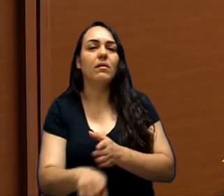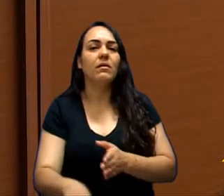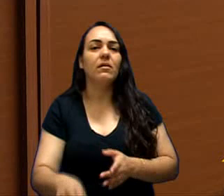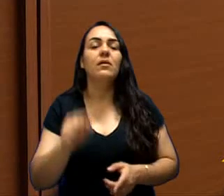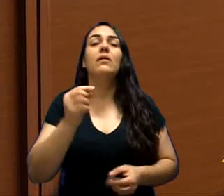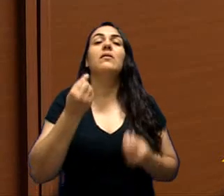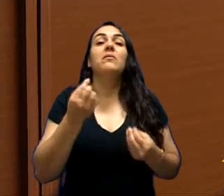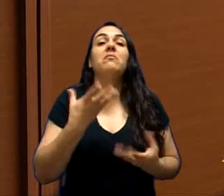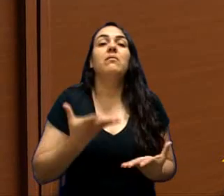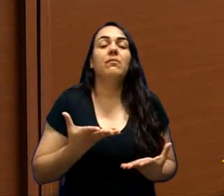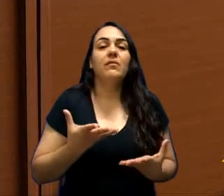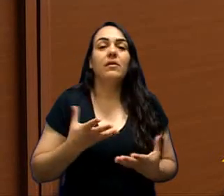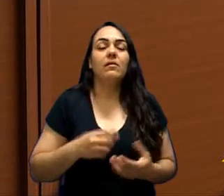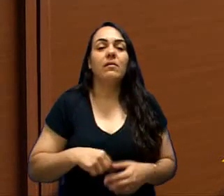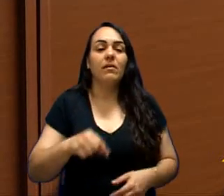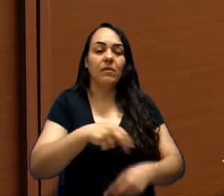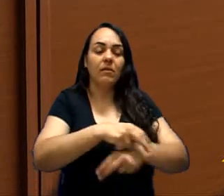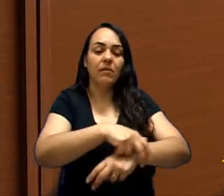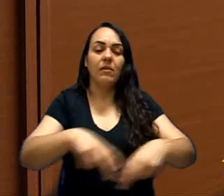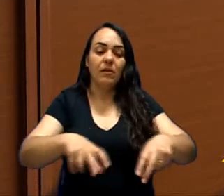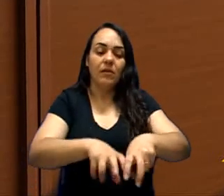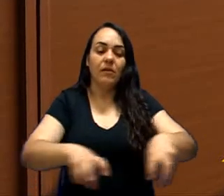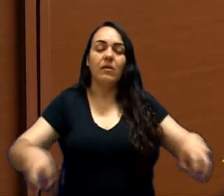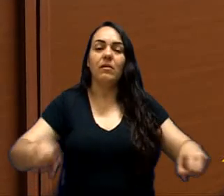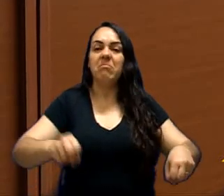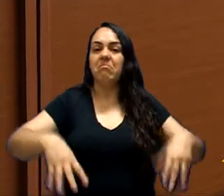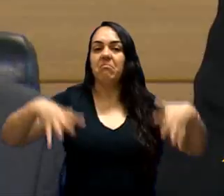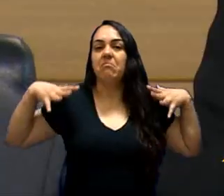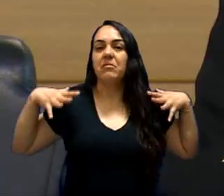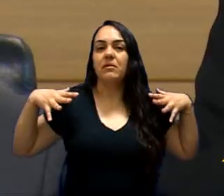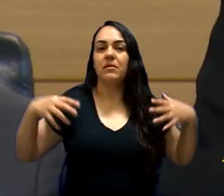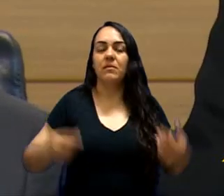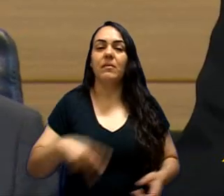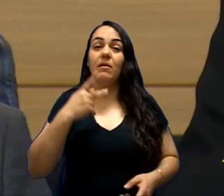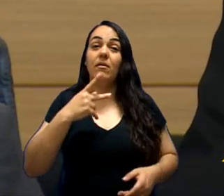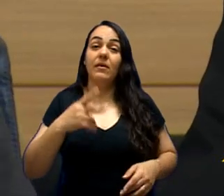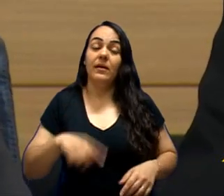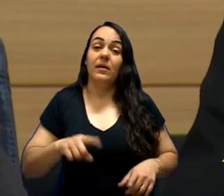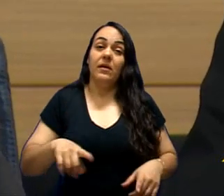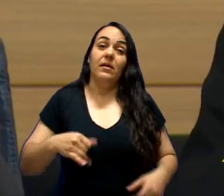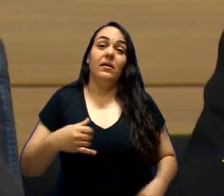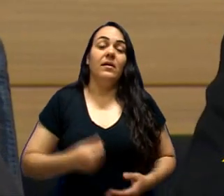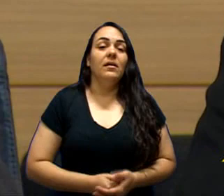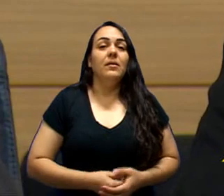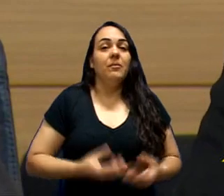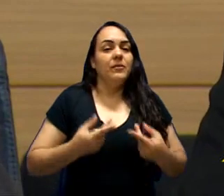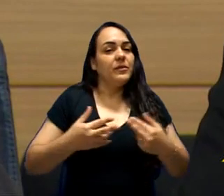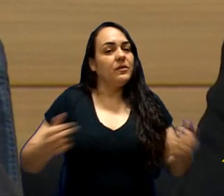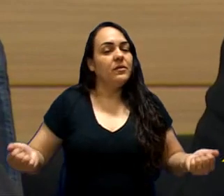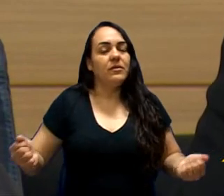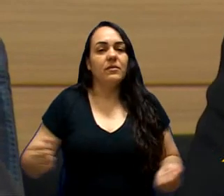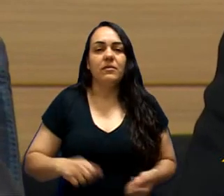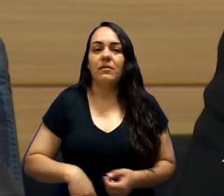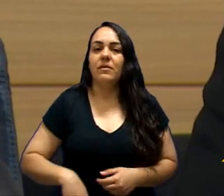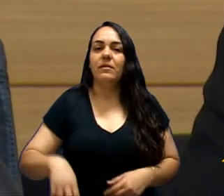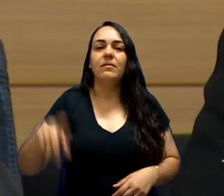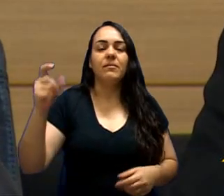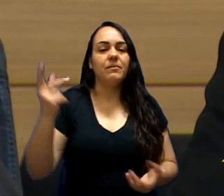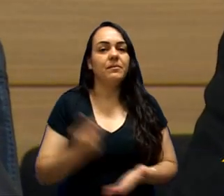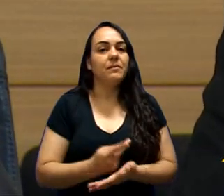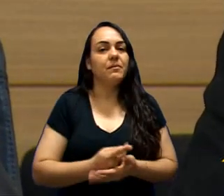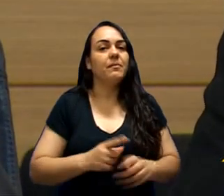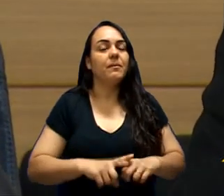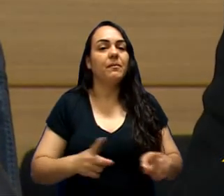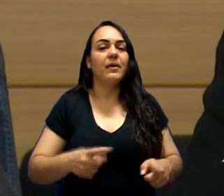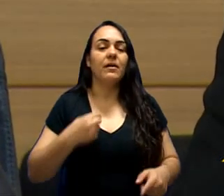aqui? Este plenário é de uma ironia, assim, interessante. Eu não estou defendendo ninguém como nunca defendi. Eu